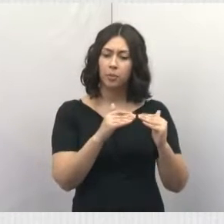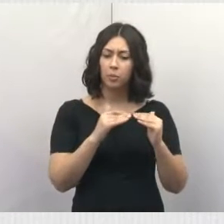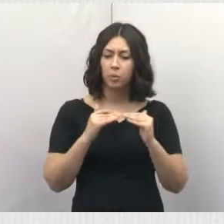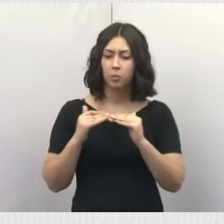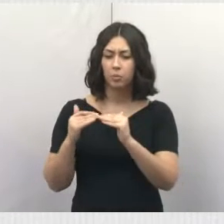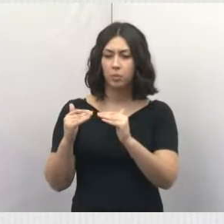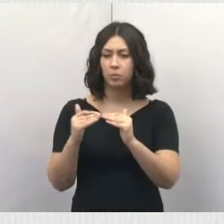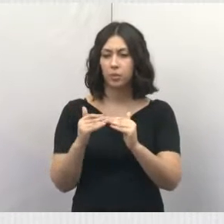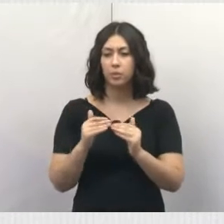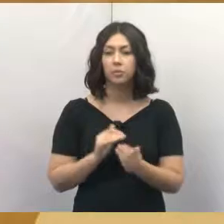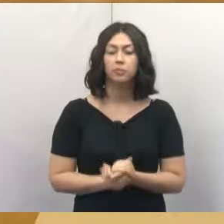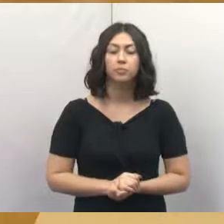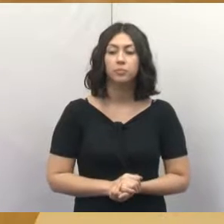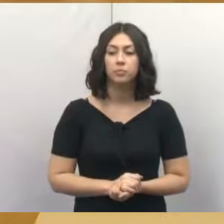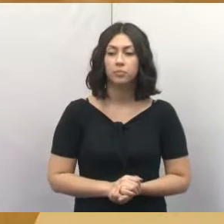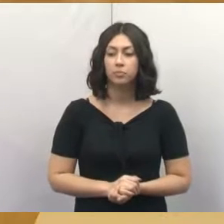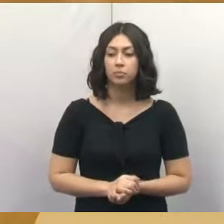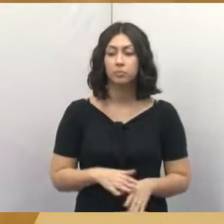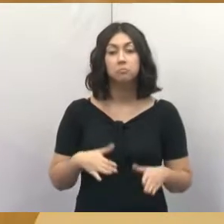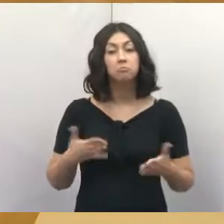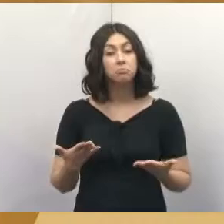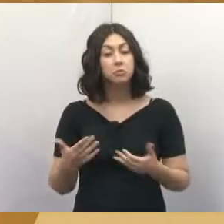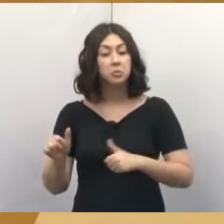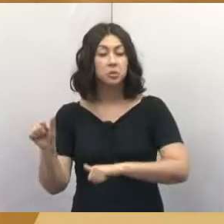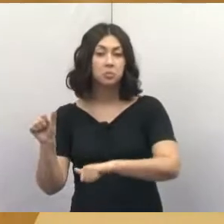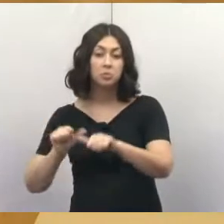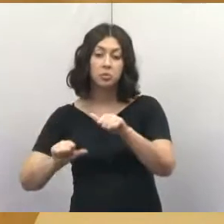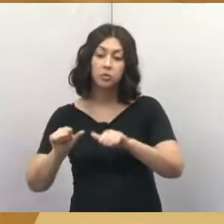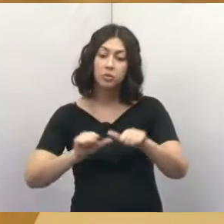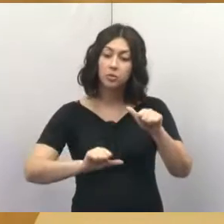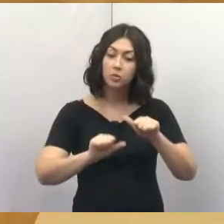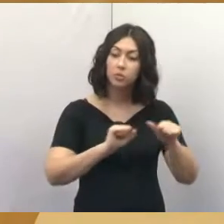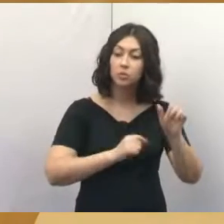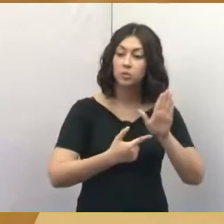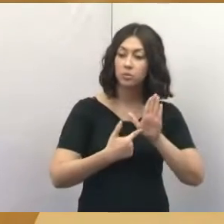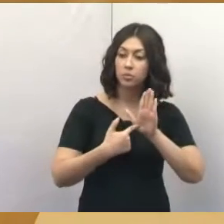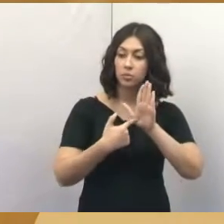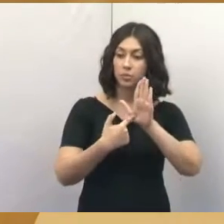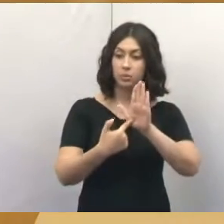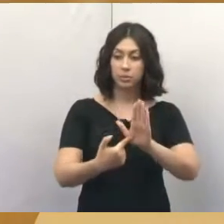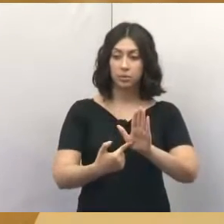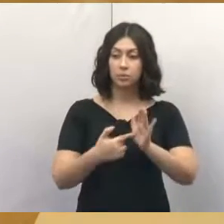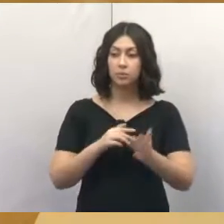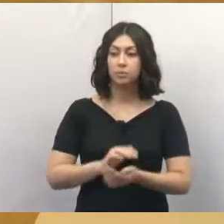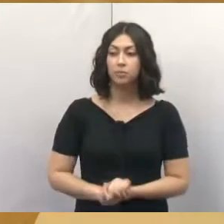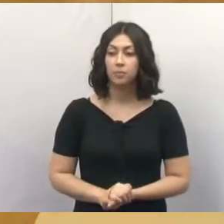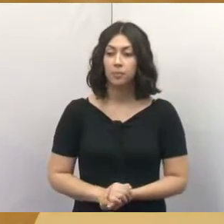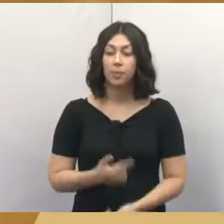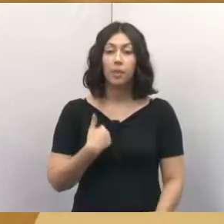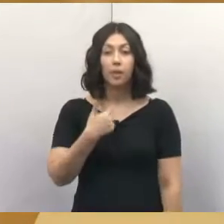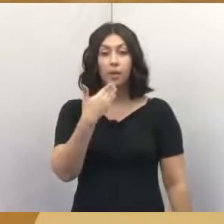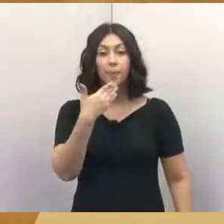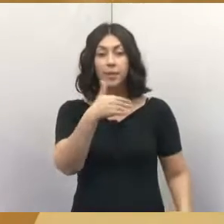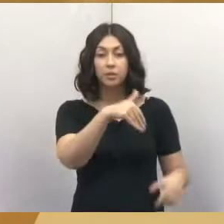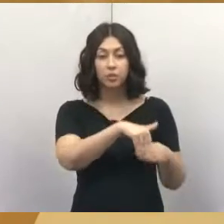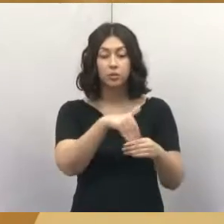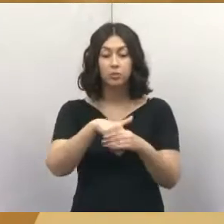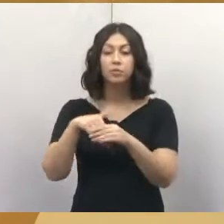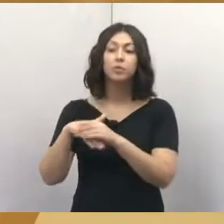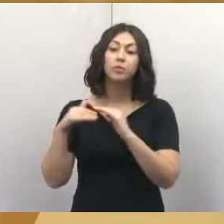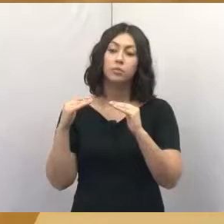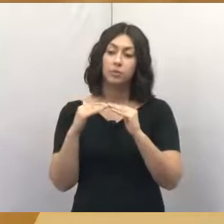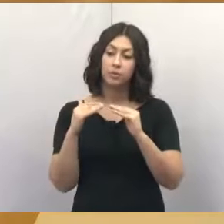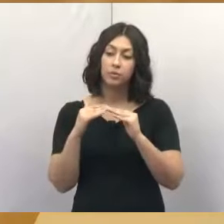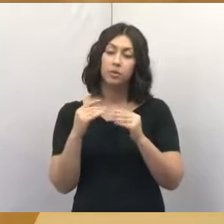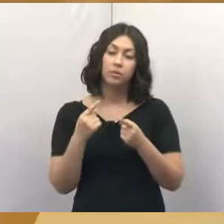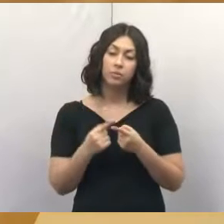colegiados. Estas, então, são as modificações que nós estamos apresentando. Peço o voto favorável, né?